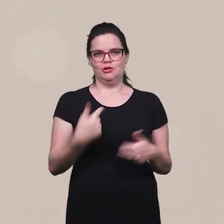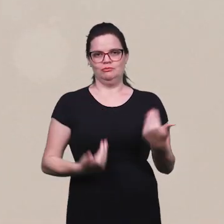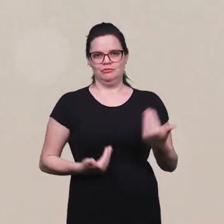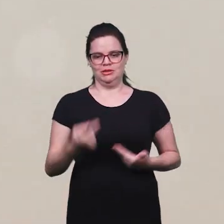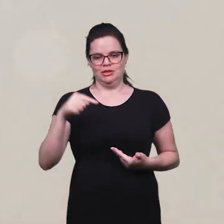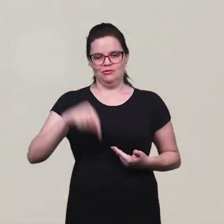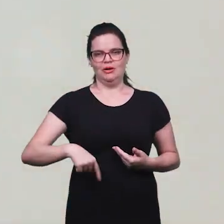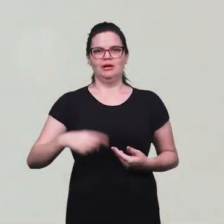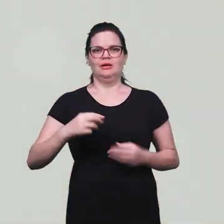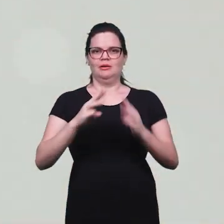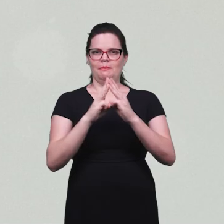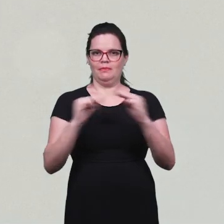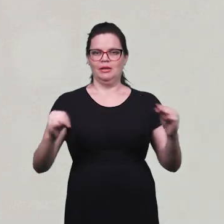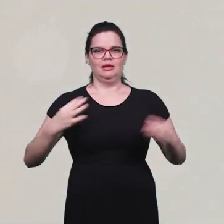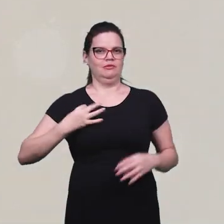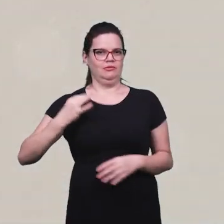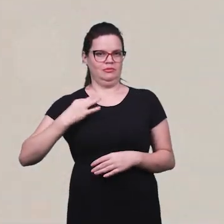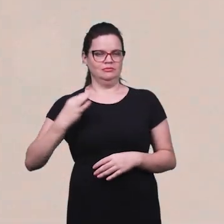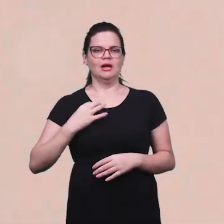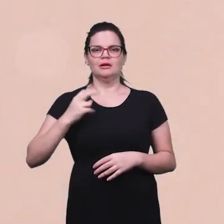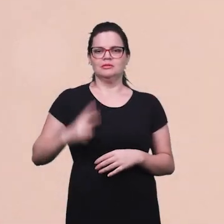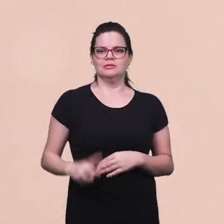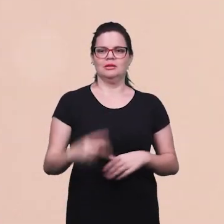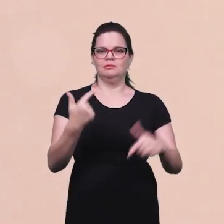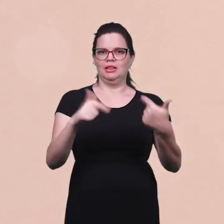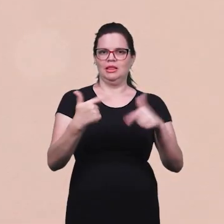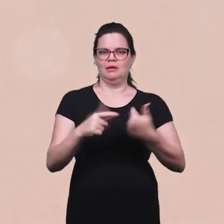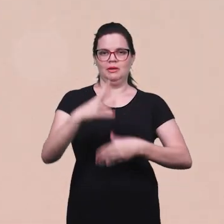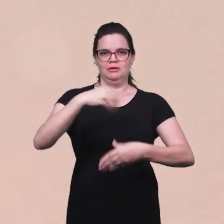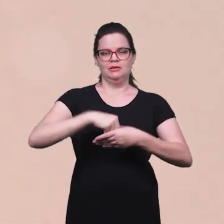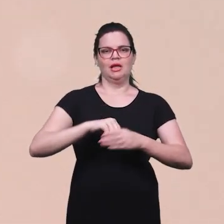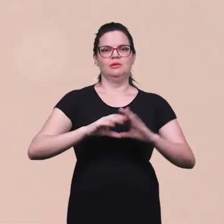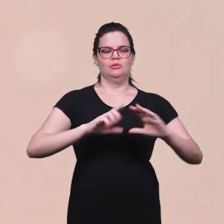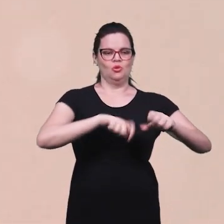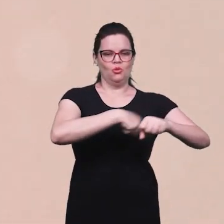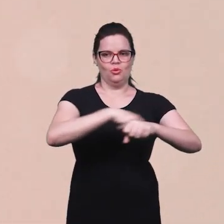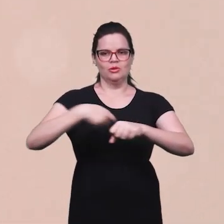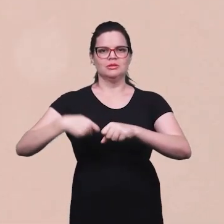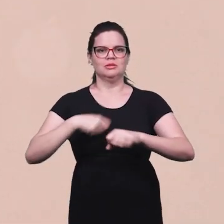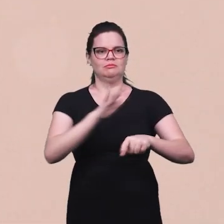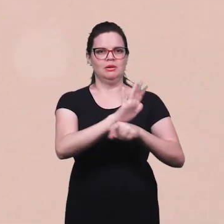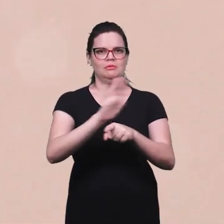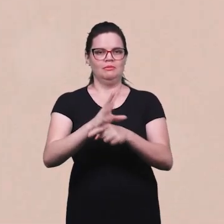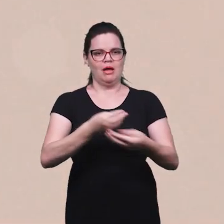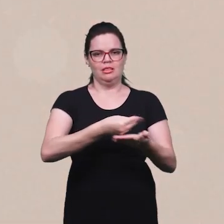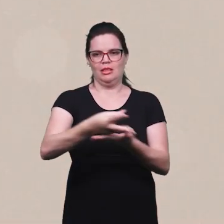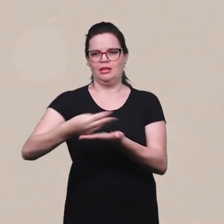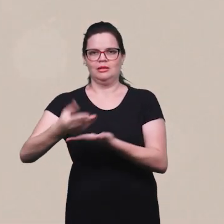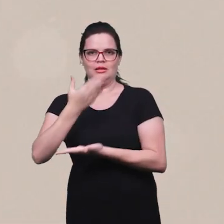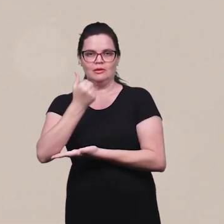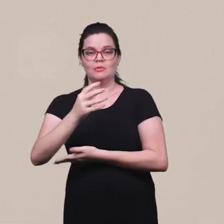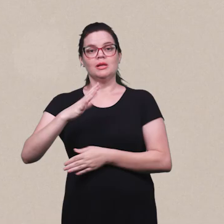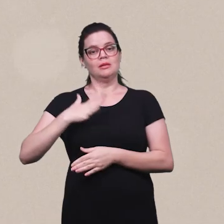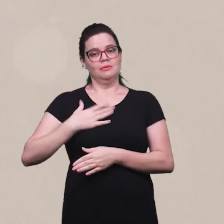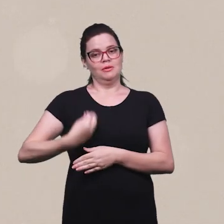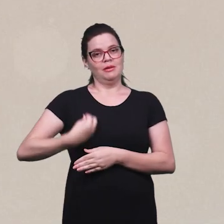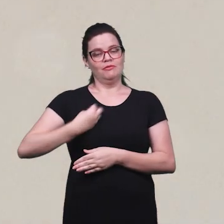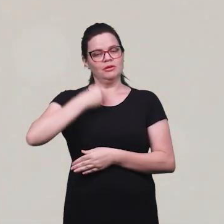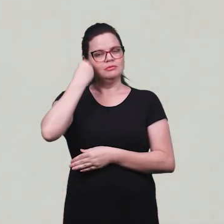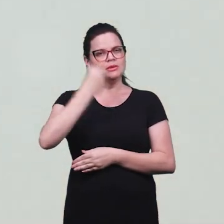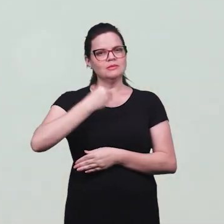no Manaim, realizando voluntariado, trabalho das Copas do Manaim, né? E tem sido grandes experiências para a nossa